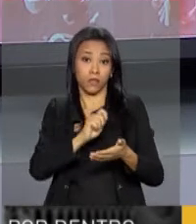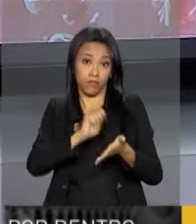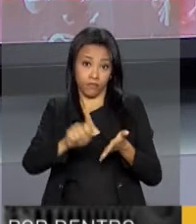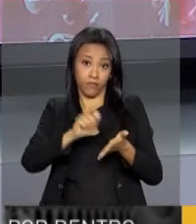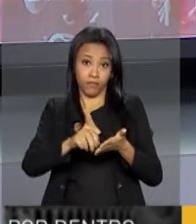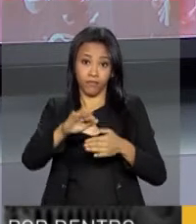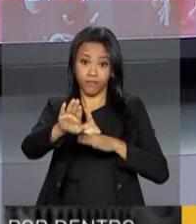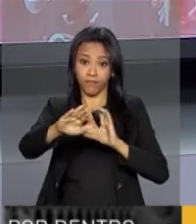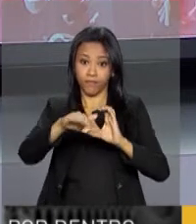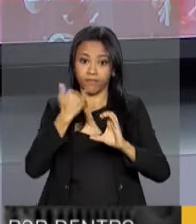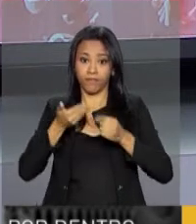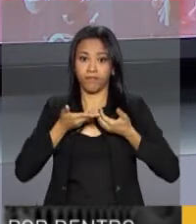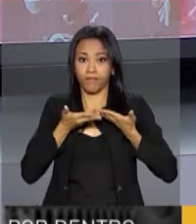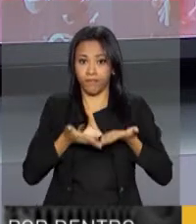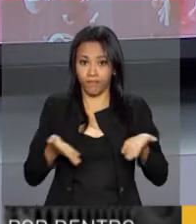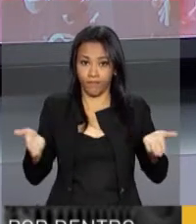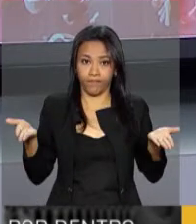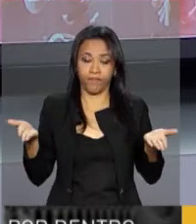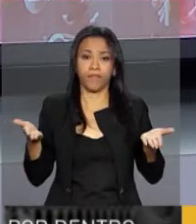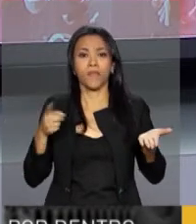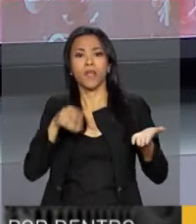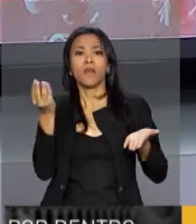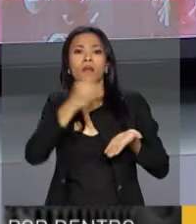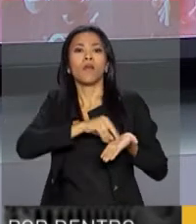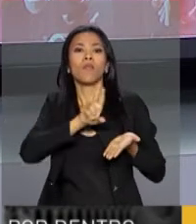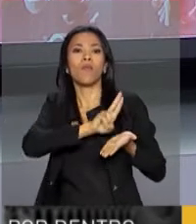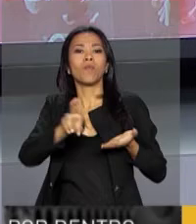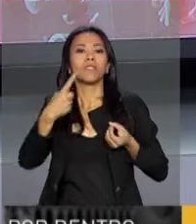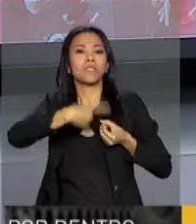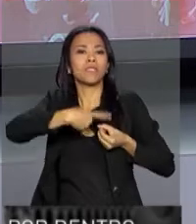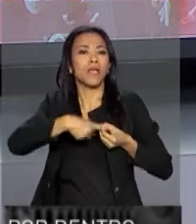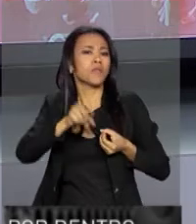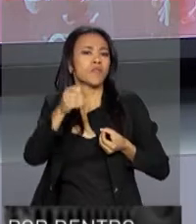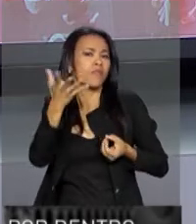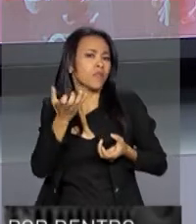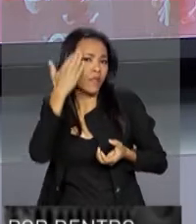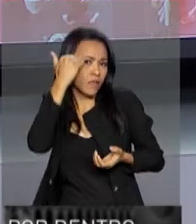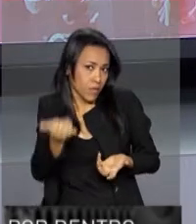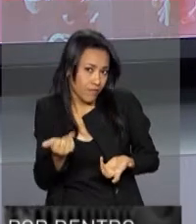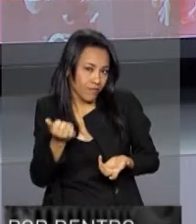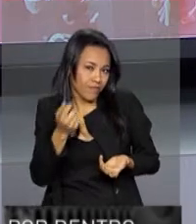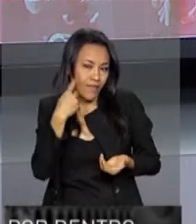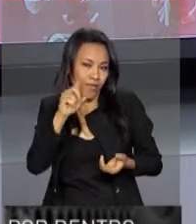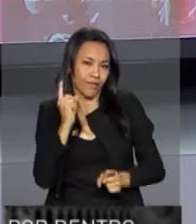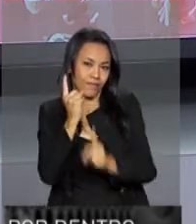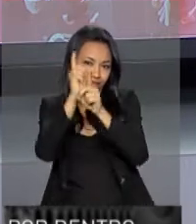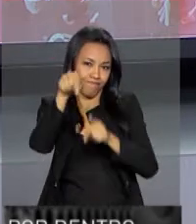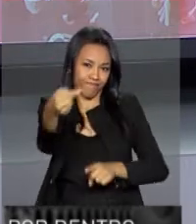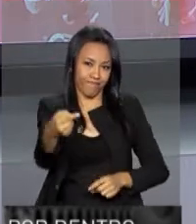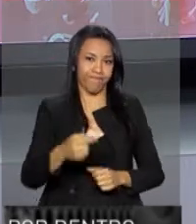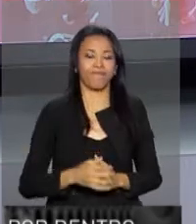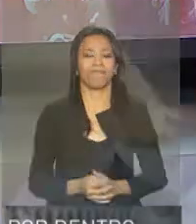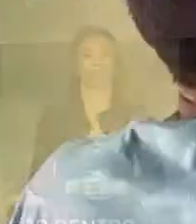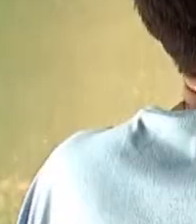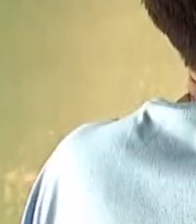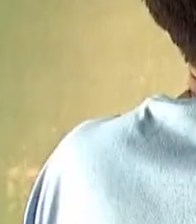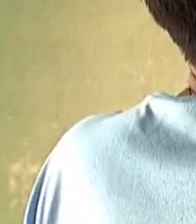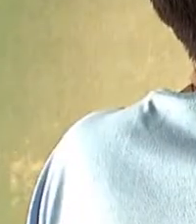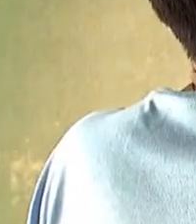rua presidencia.gov.br informe o nome à cidade e que você gostaria de saber até a próxima